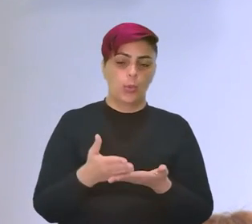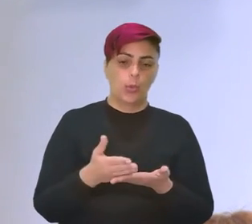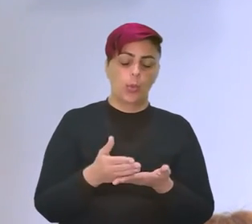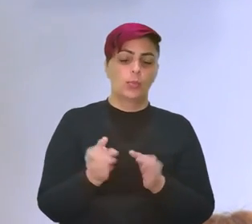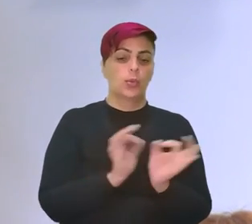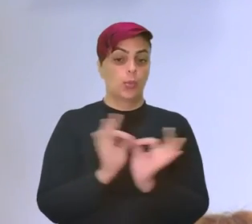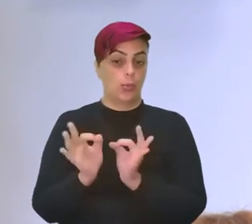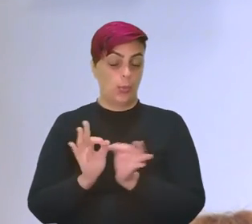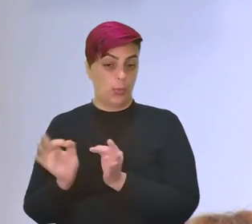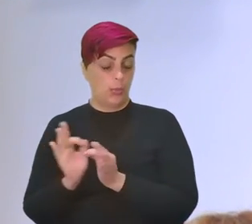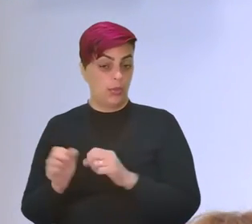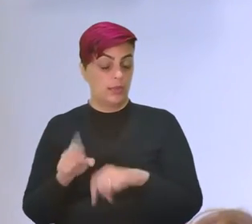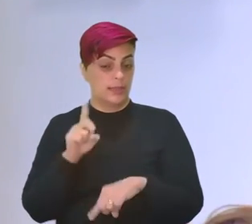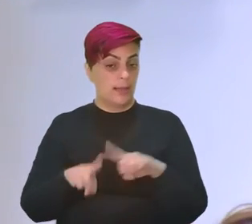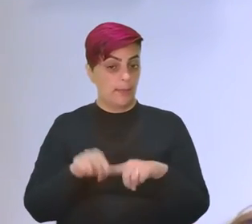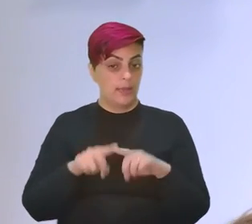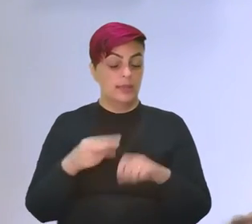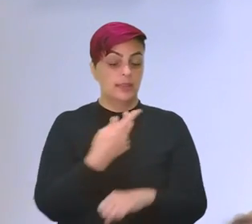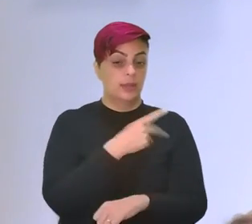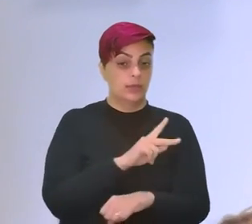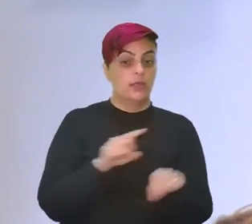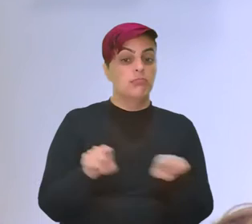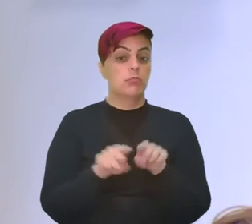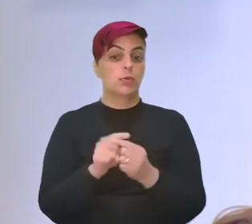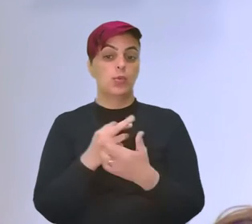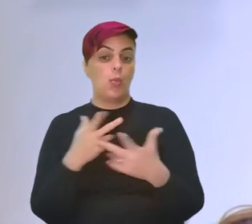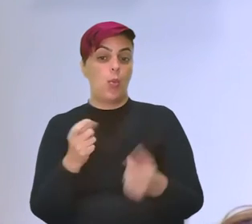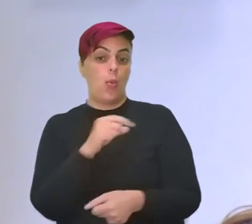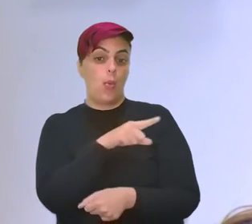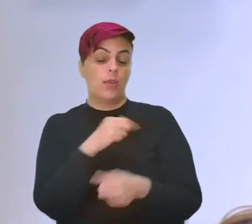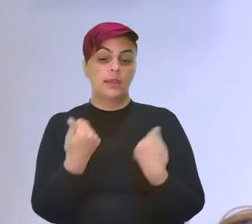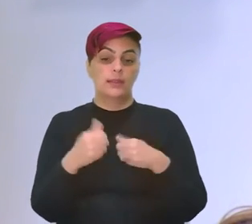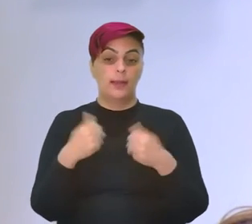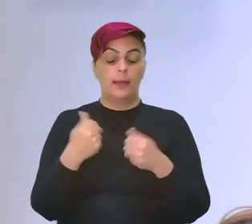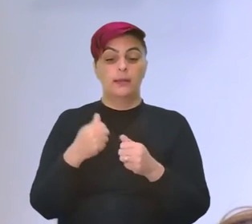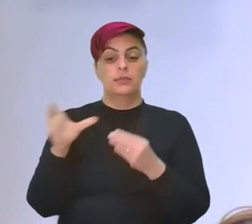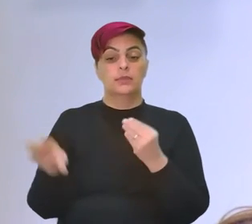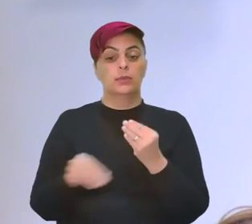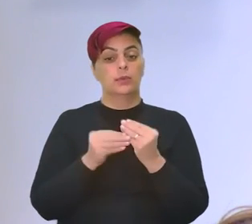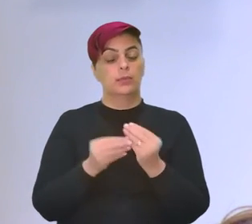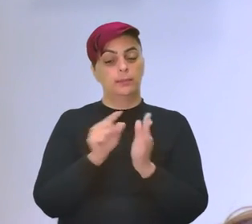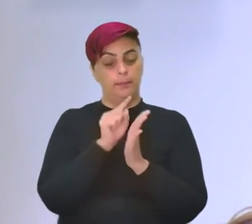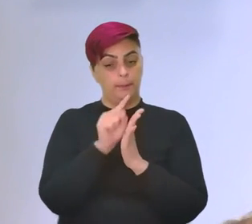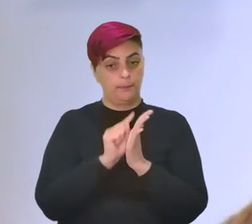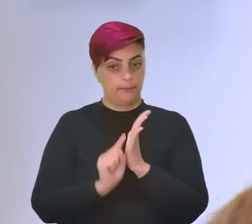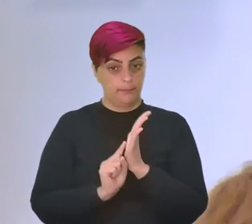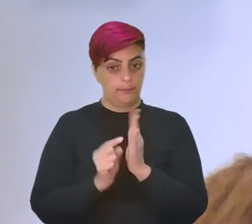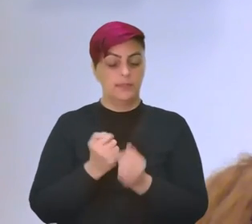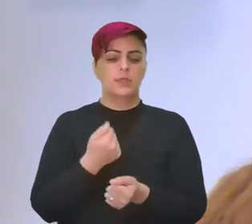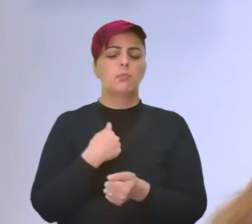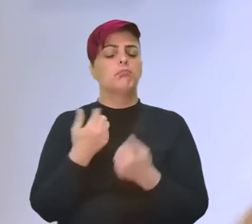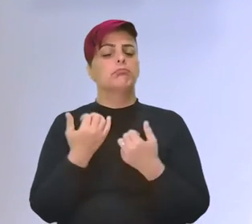interpretações e também avaliar as insuficiências e o que ele ainda precisava complementar. A gente sabe que isso é um momento muito importante da